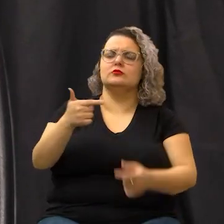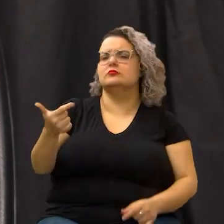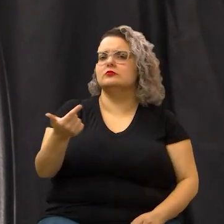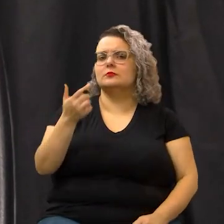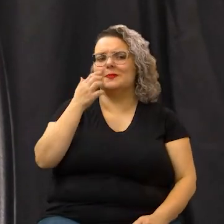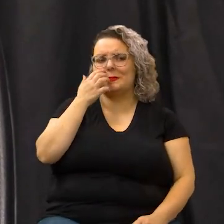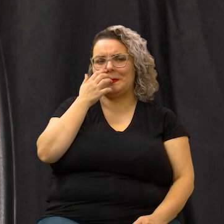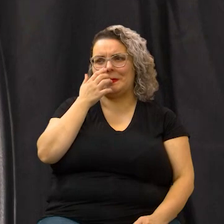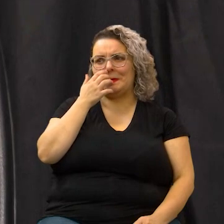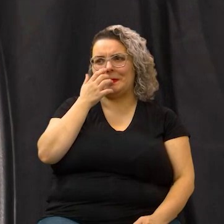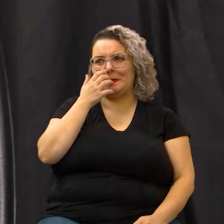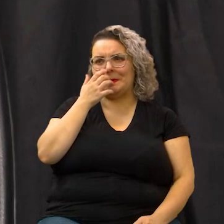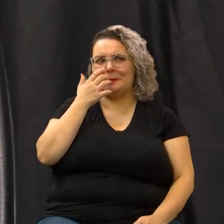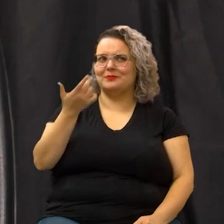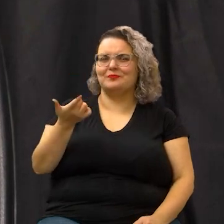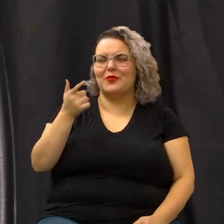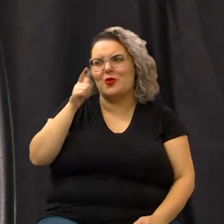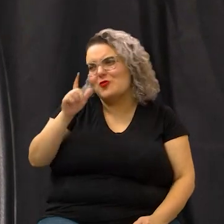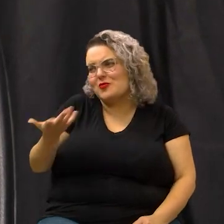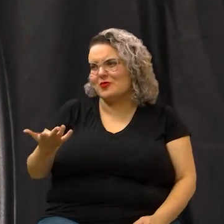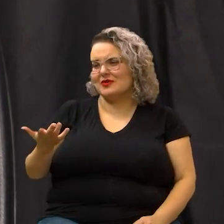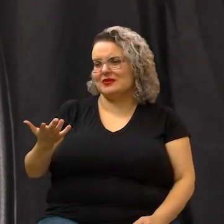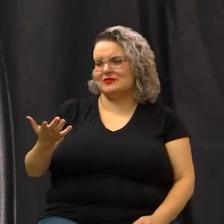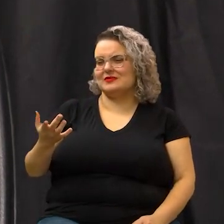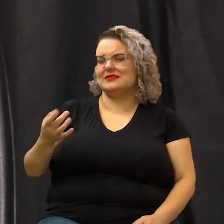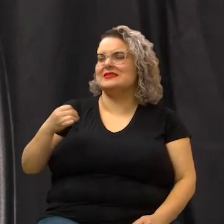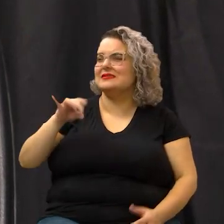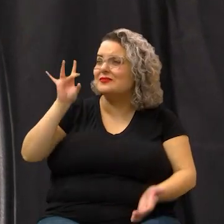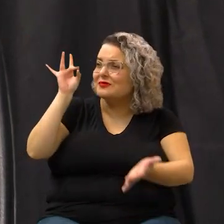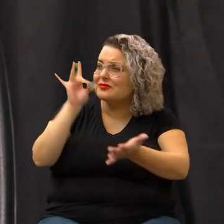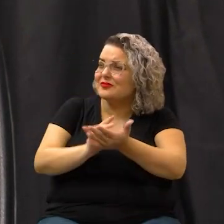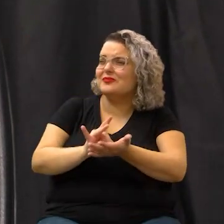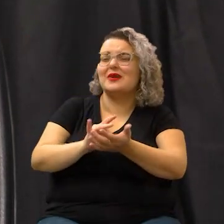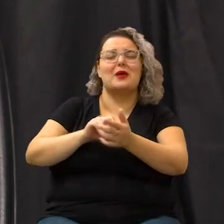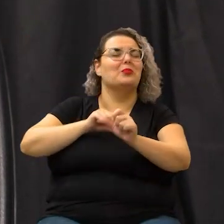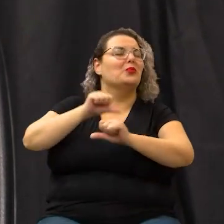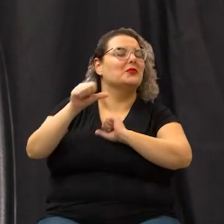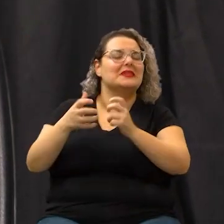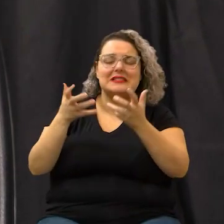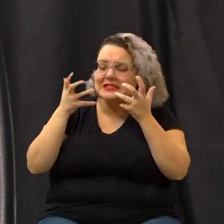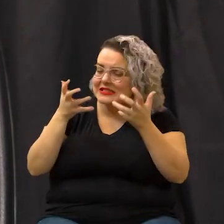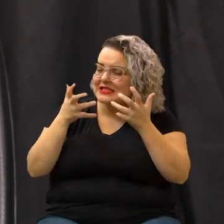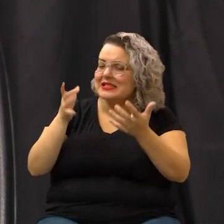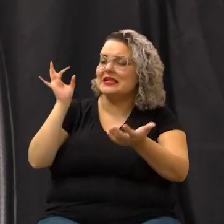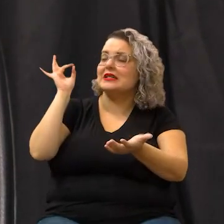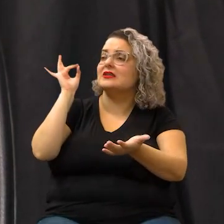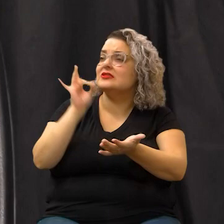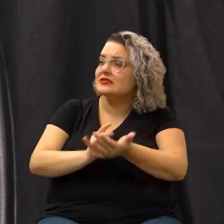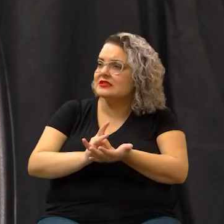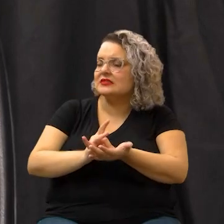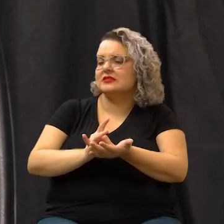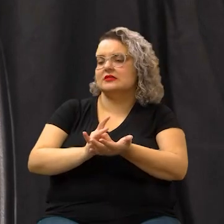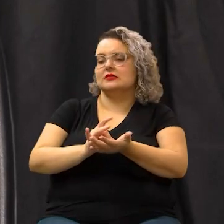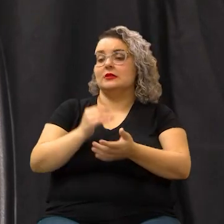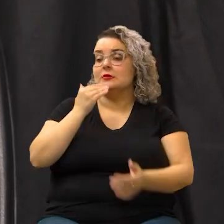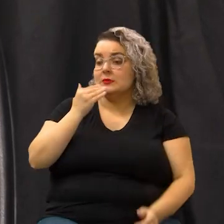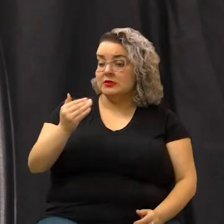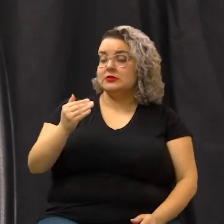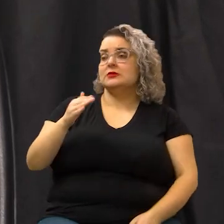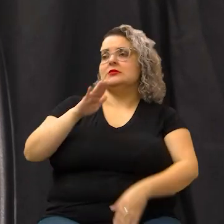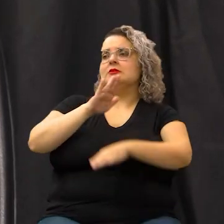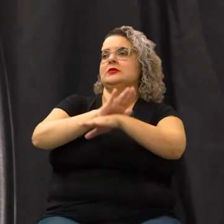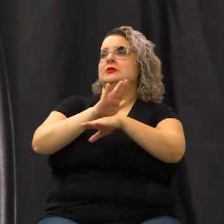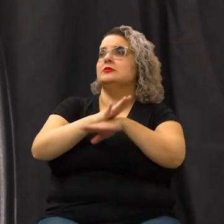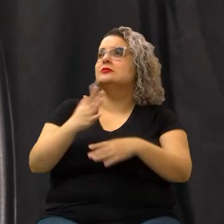teve, para outro não tem. Eu não consigo, sabe? Se for verdadeira, de verdade, é